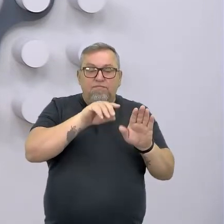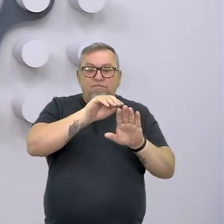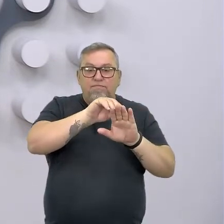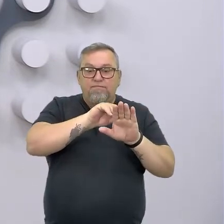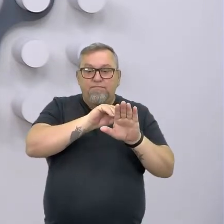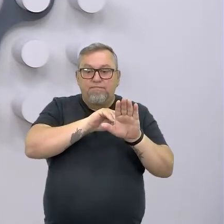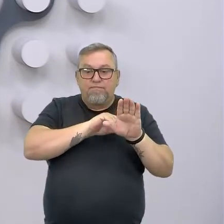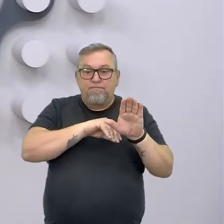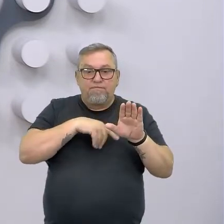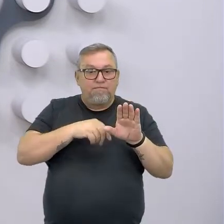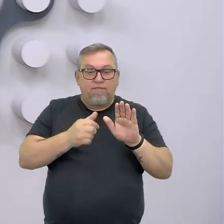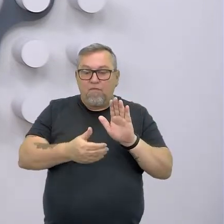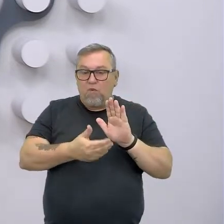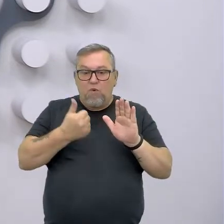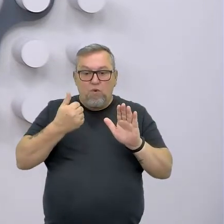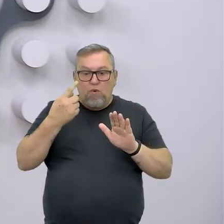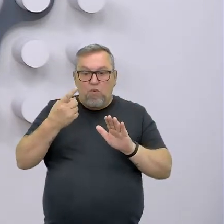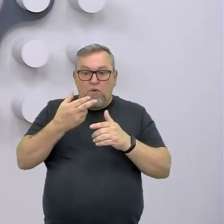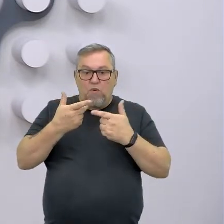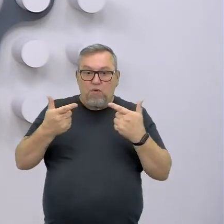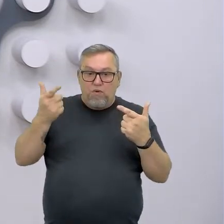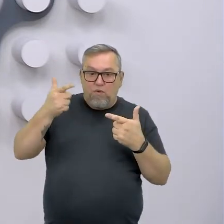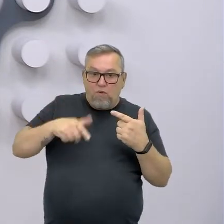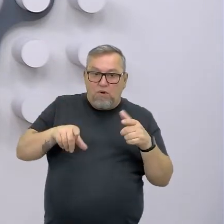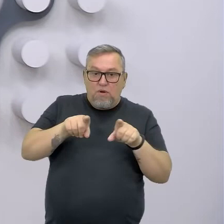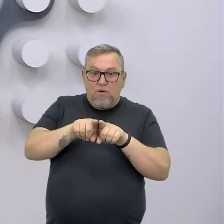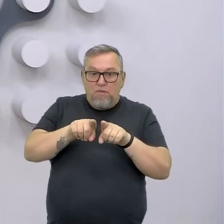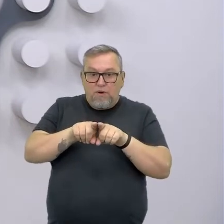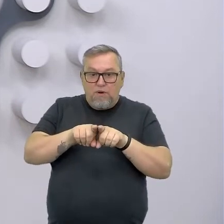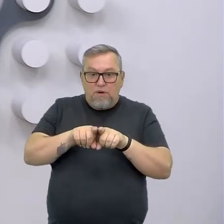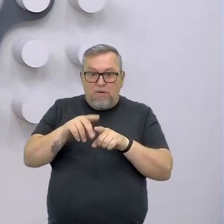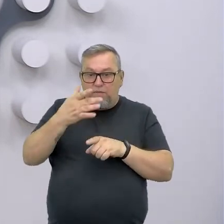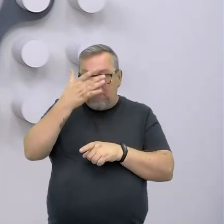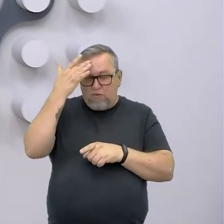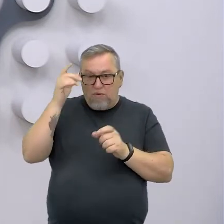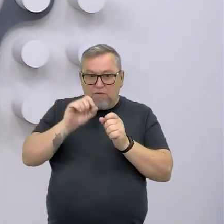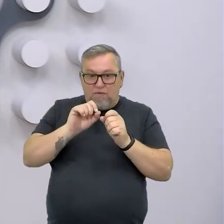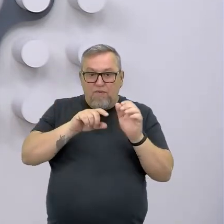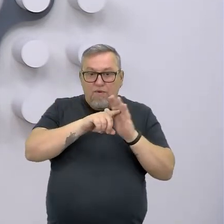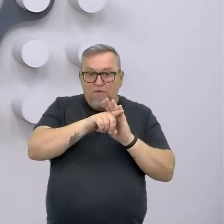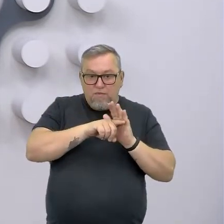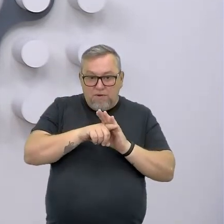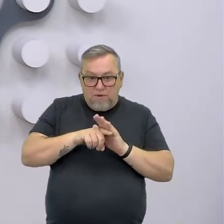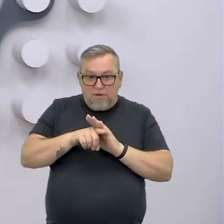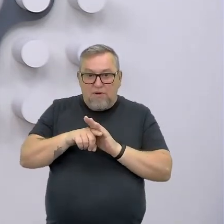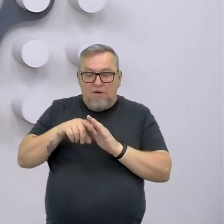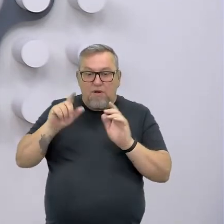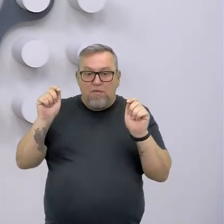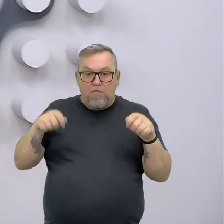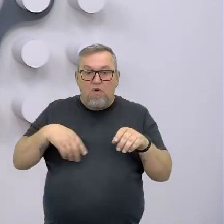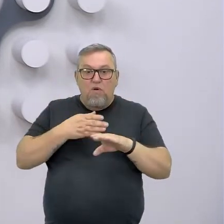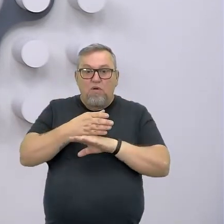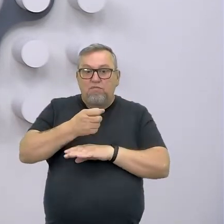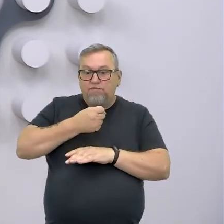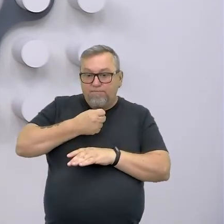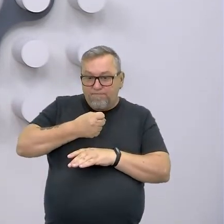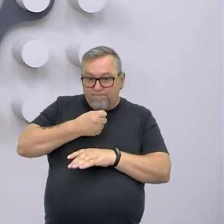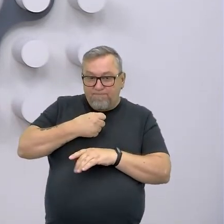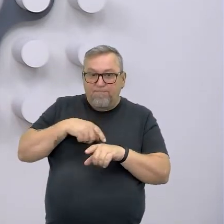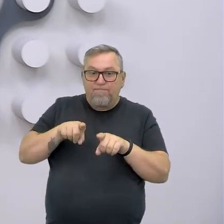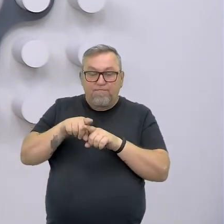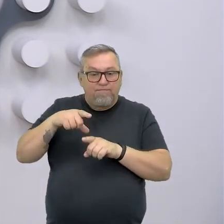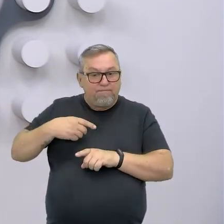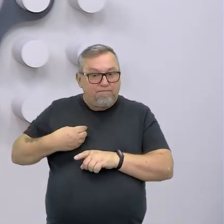biográfica, ela não exclui uma coisa e outra, né? Então, a pessoa que vai fazer a pesquisa biográfica, ela pode tanto entrevistar alguém que ainda